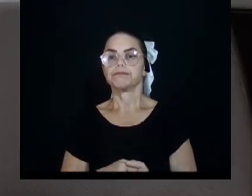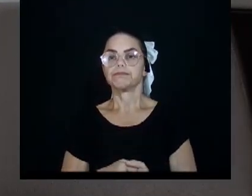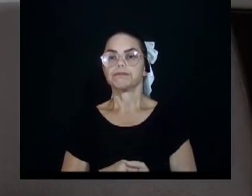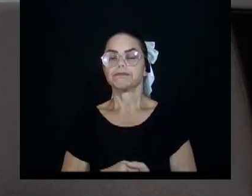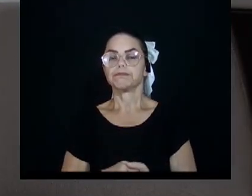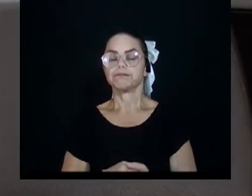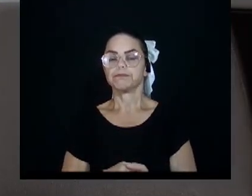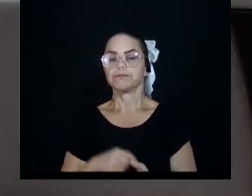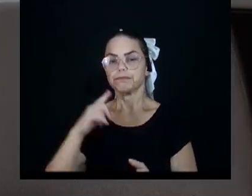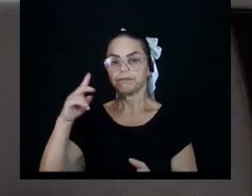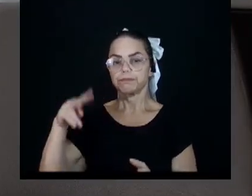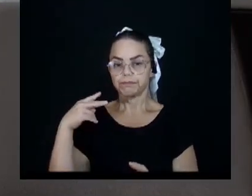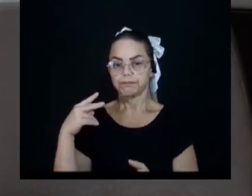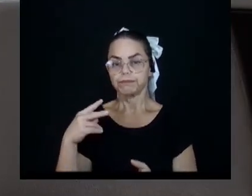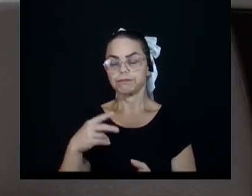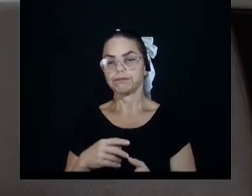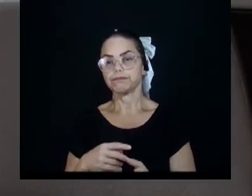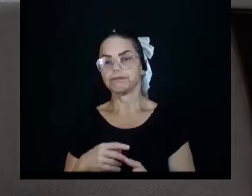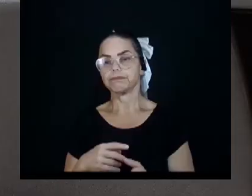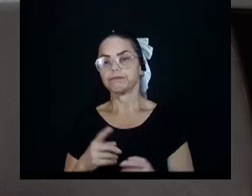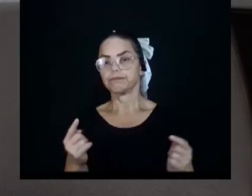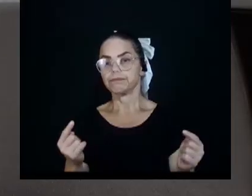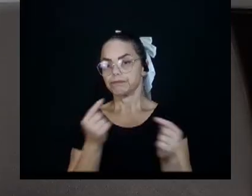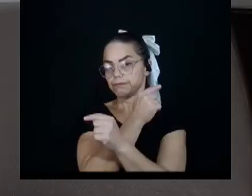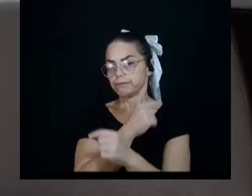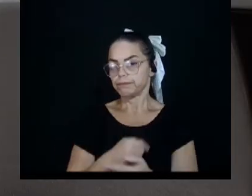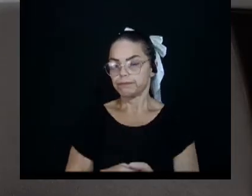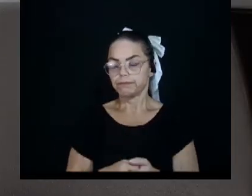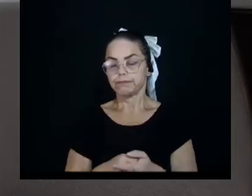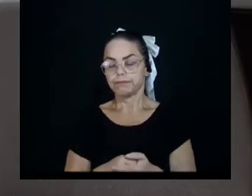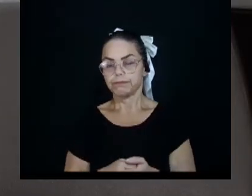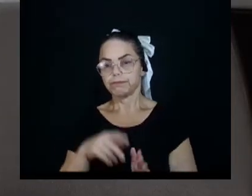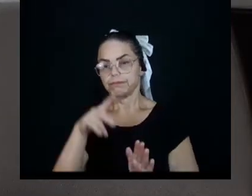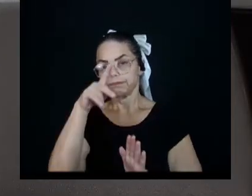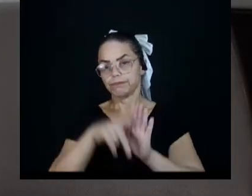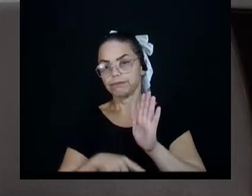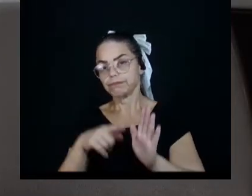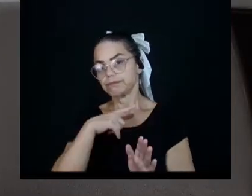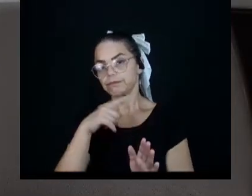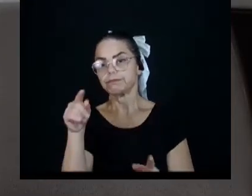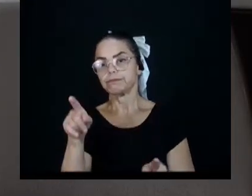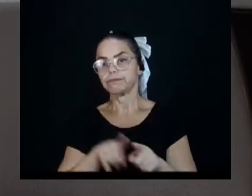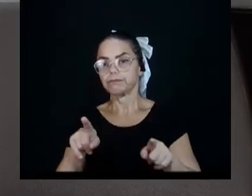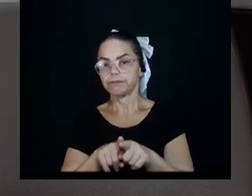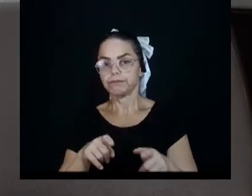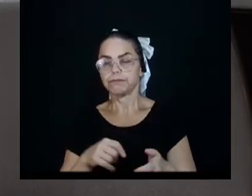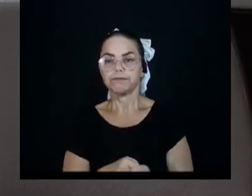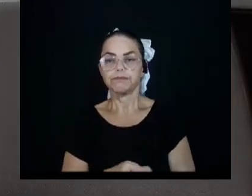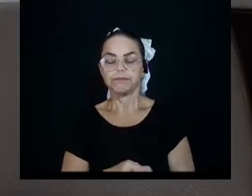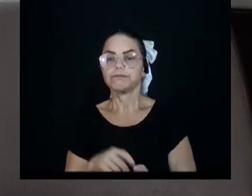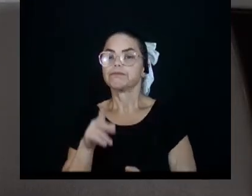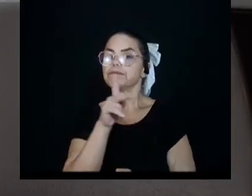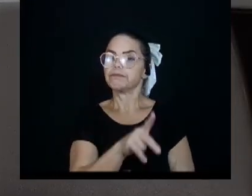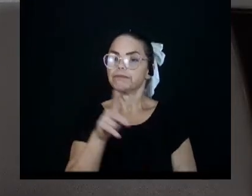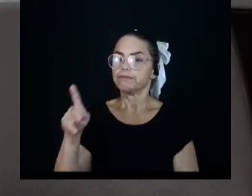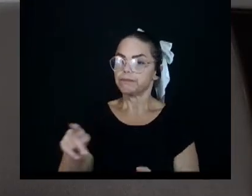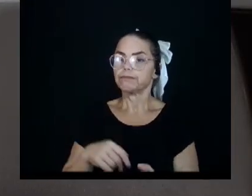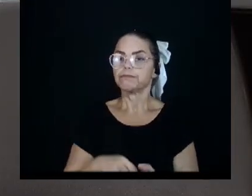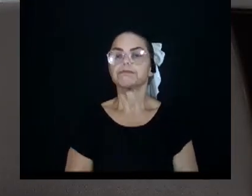em contrapartida, né, a esse projeto, tem também a questão dos professores, né, que ficaram